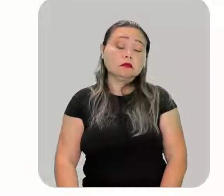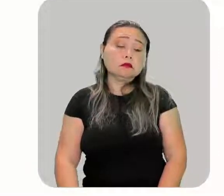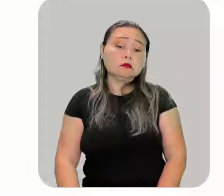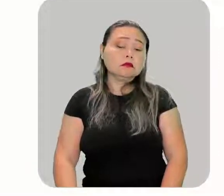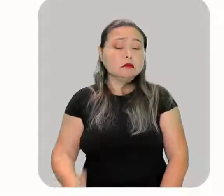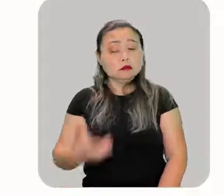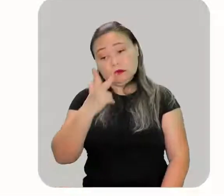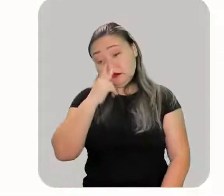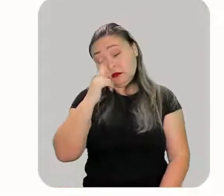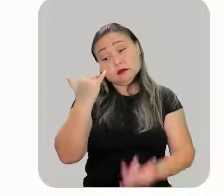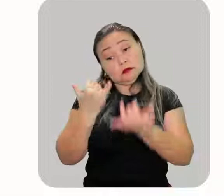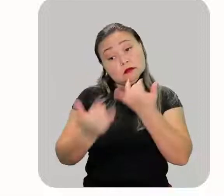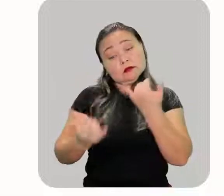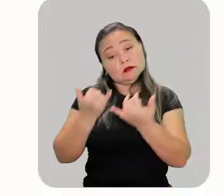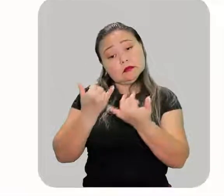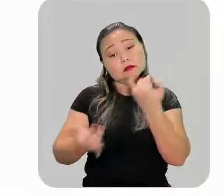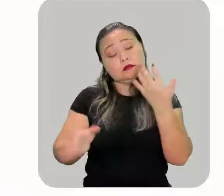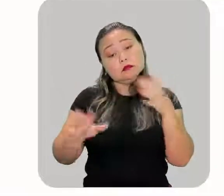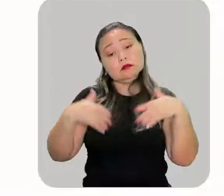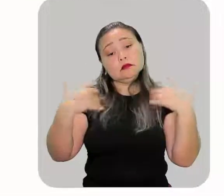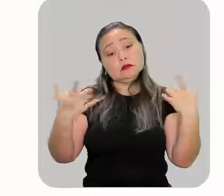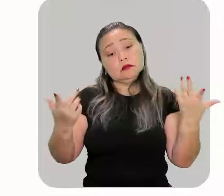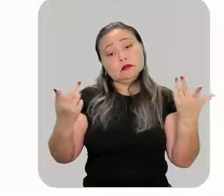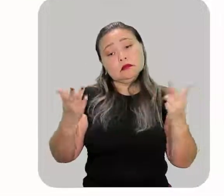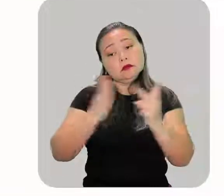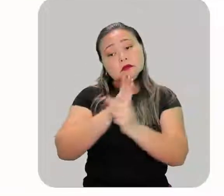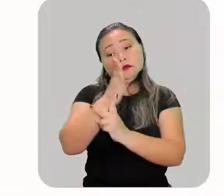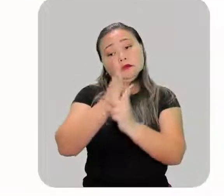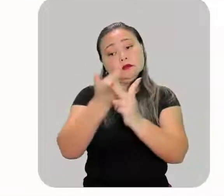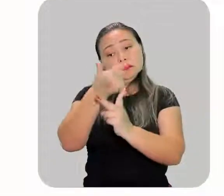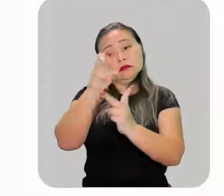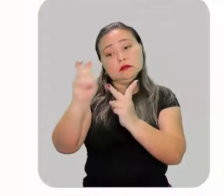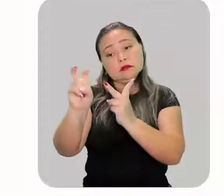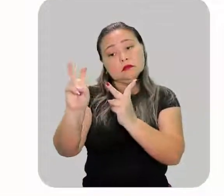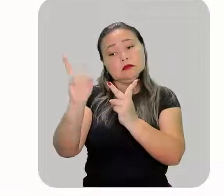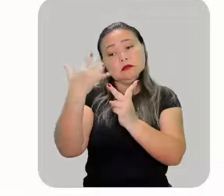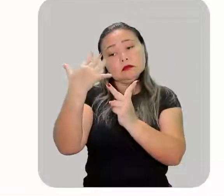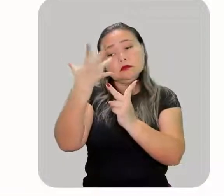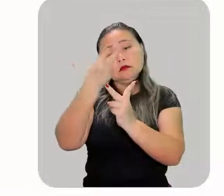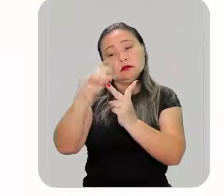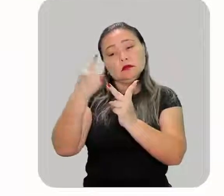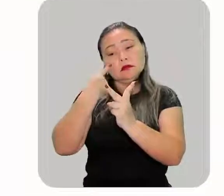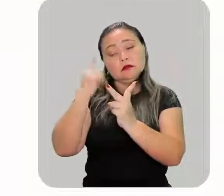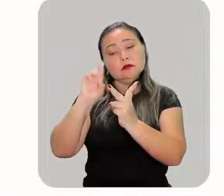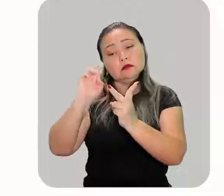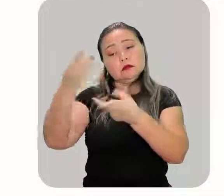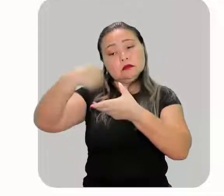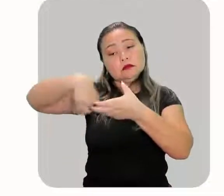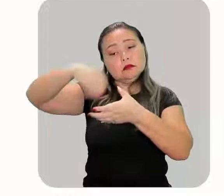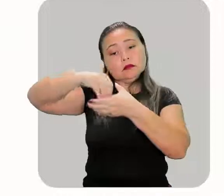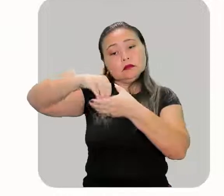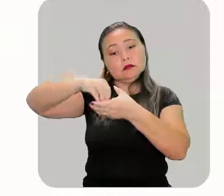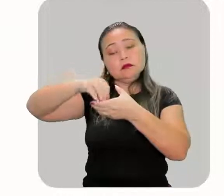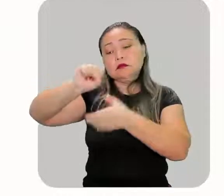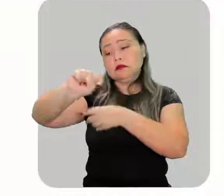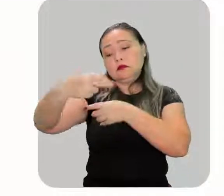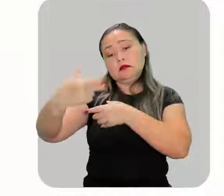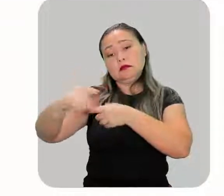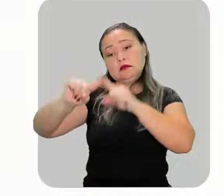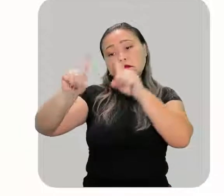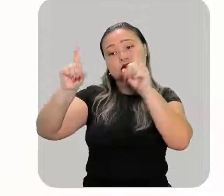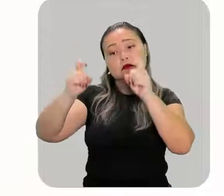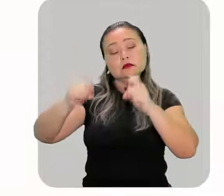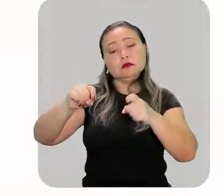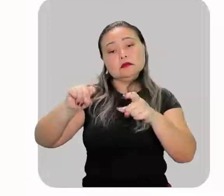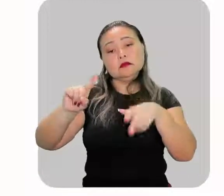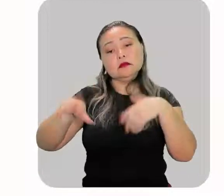isso, achei menos 3, parecida. parecida. Então a gente já viu que tem 2 e 5 como solução. Olha que bonitinho. Como é que dá? A gente dá a solução assim, ó. S igual,